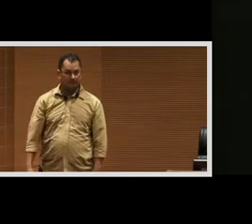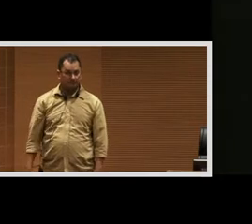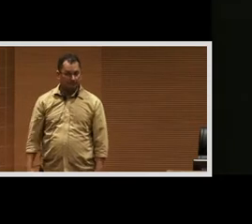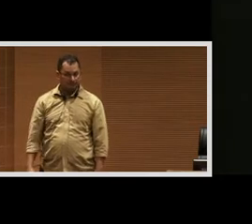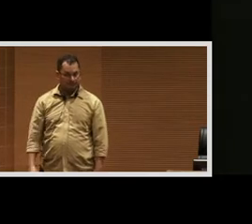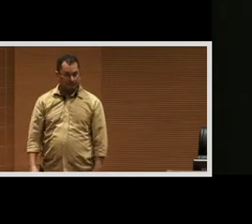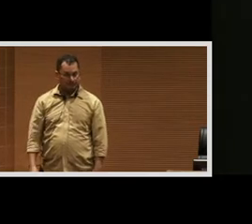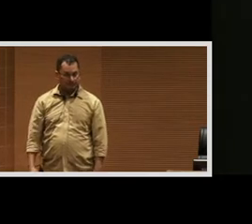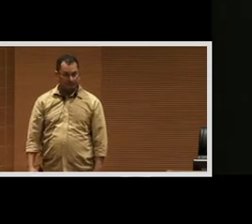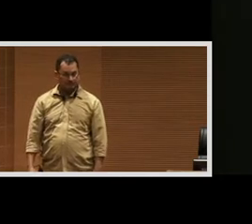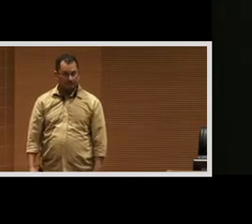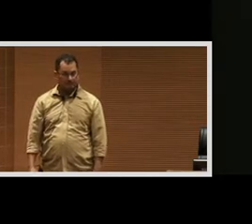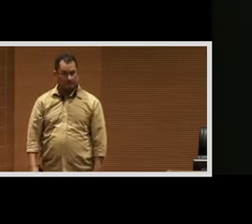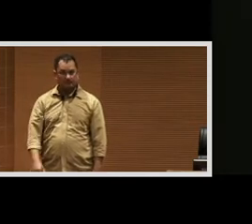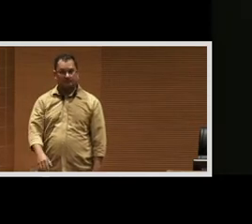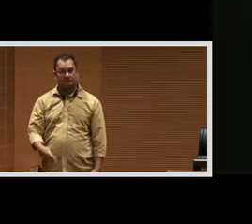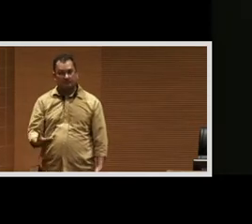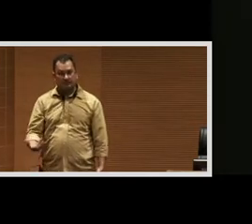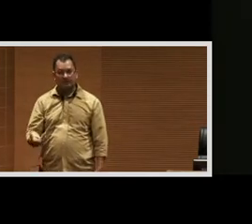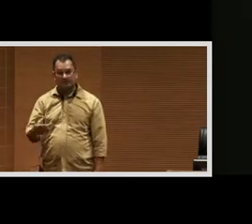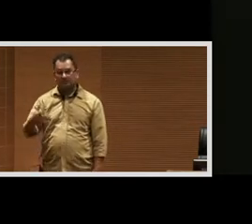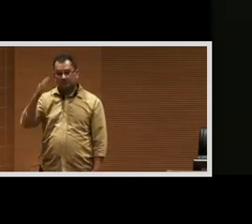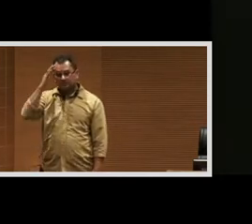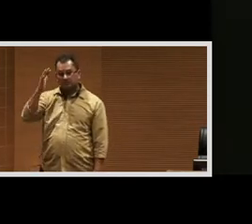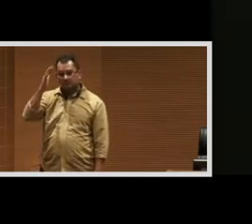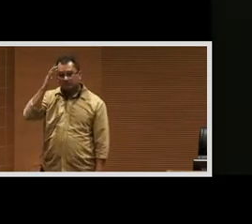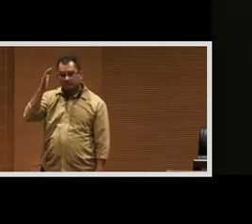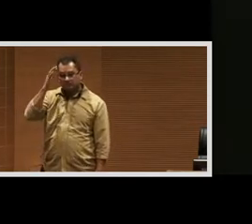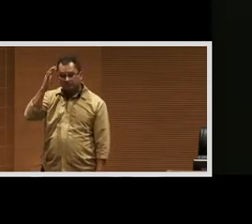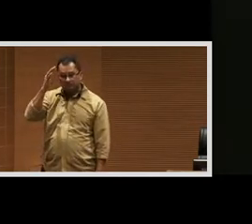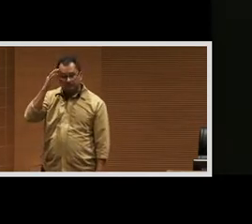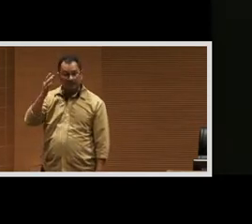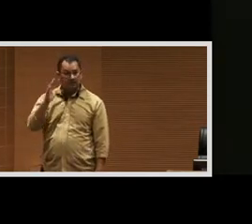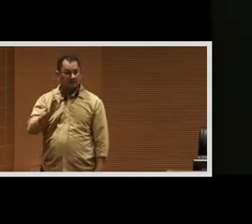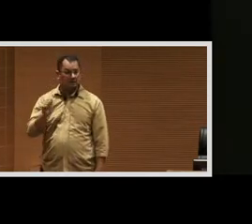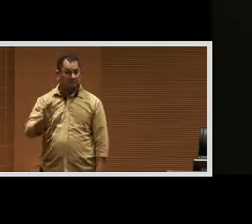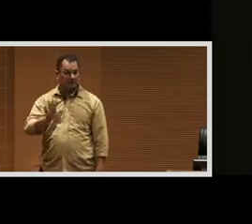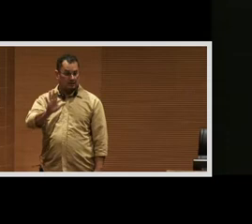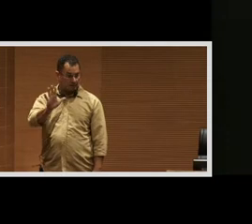E o Lombroso tecnificado e muito sofisticado e muito caro, né? A